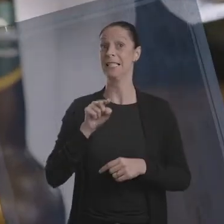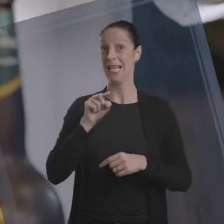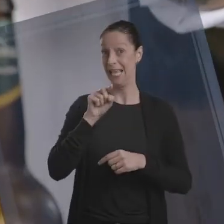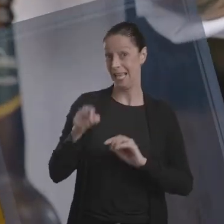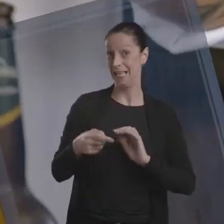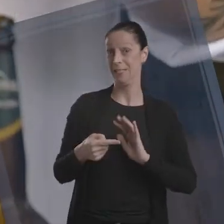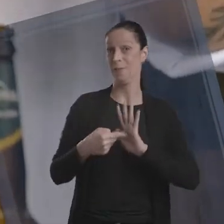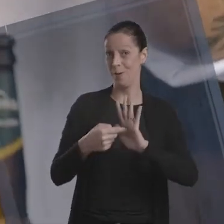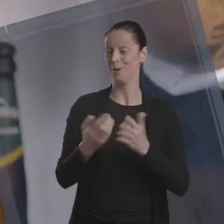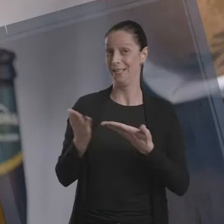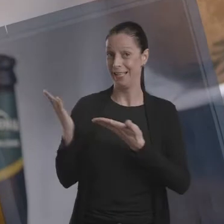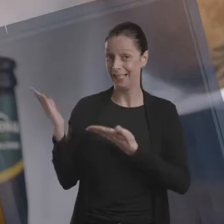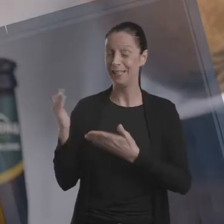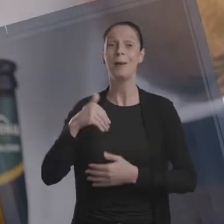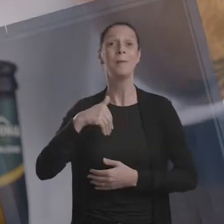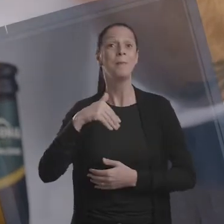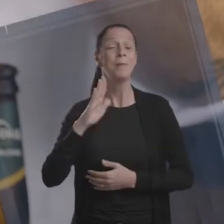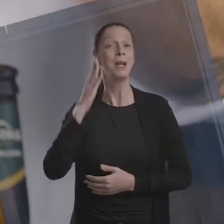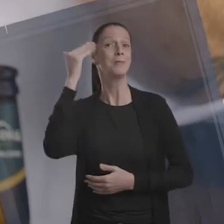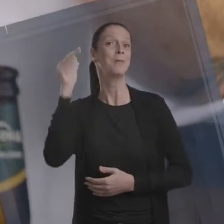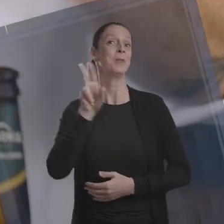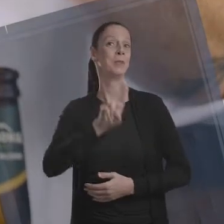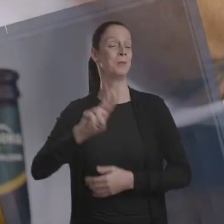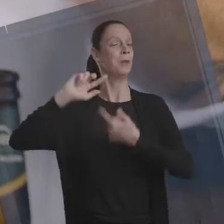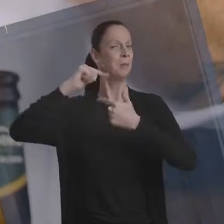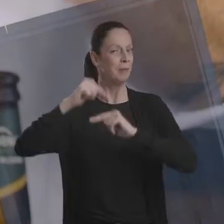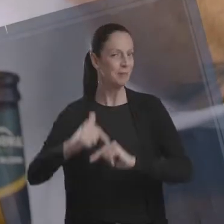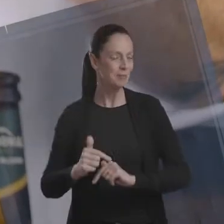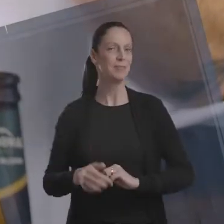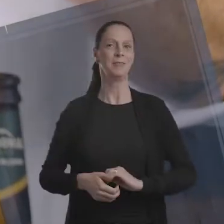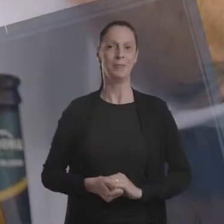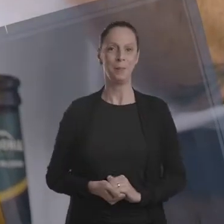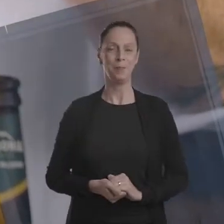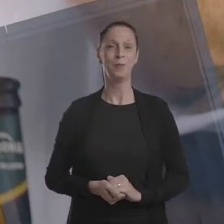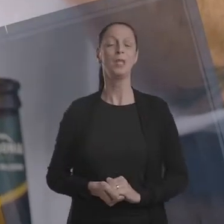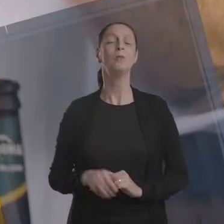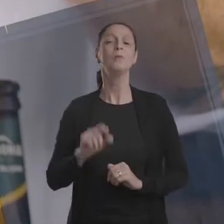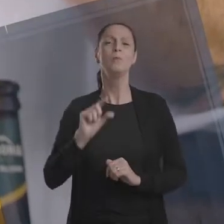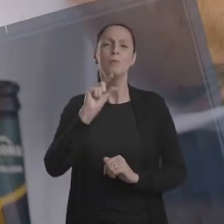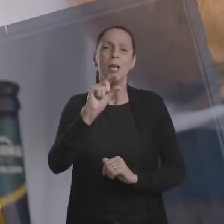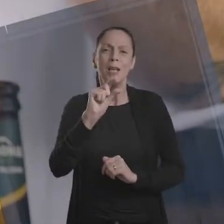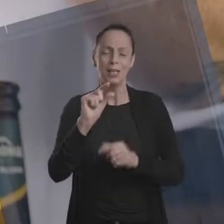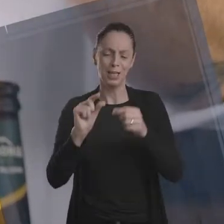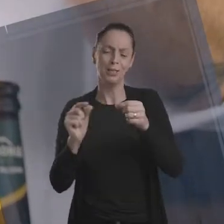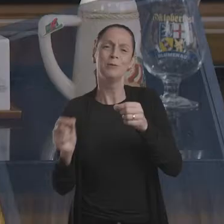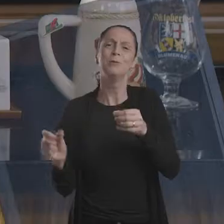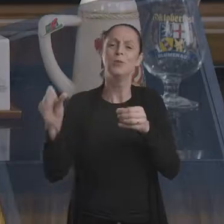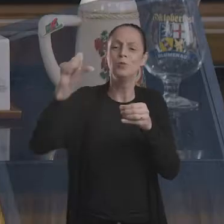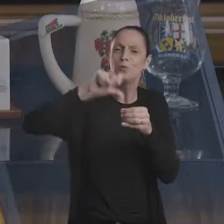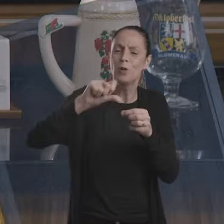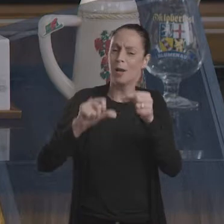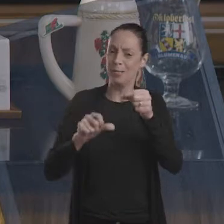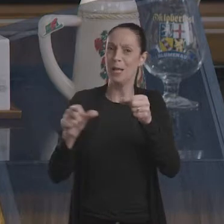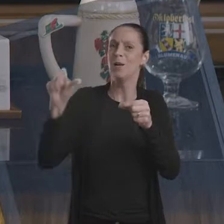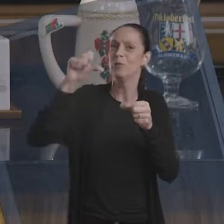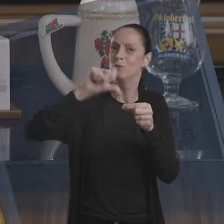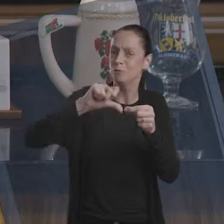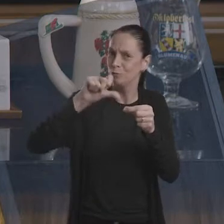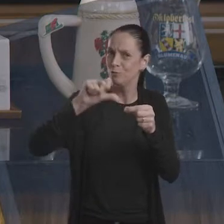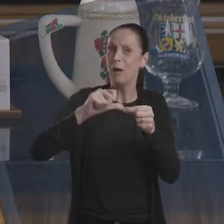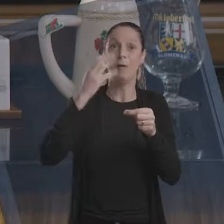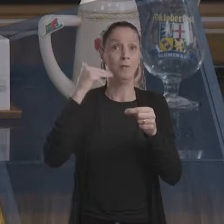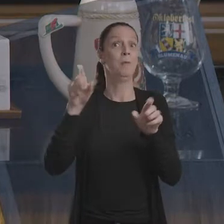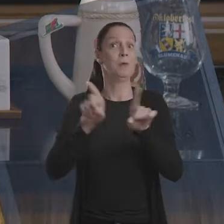Steinegger é o mais comum, o mais tradicional. Então a gente vai adicionar aqui num canequinho, bem popular, bem